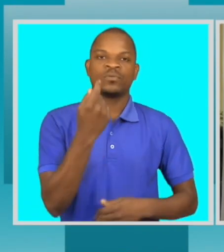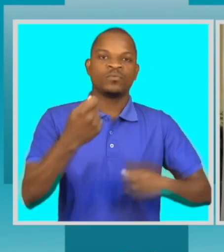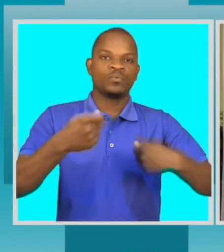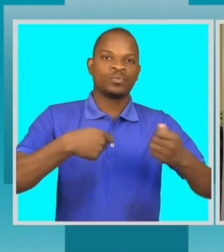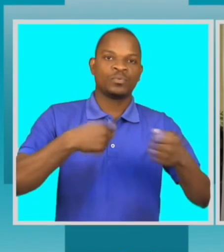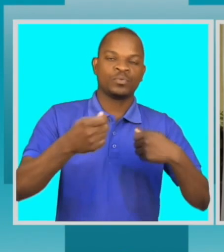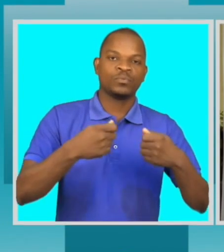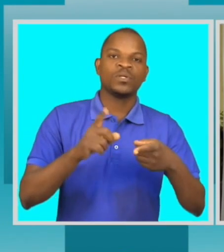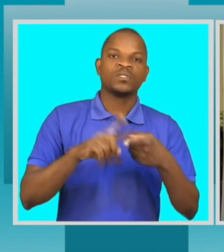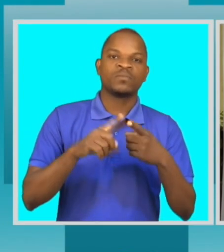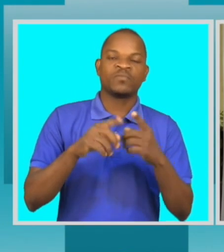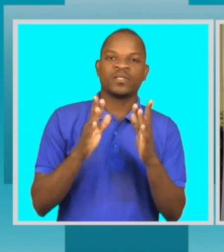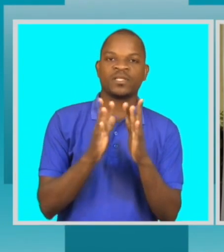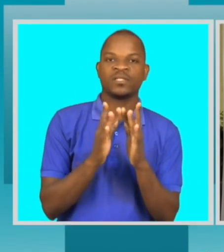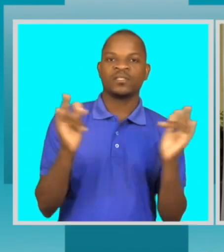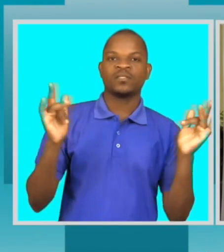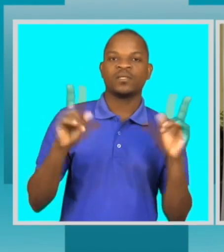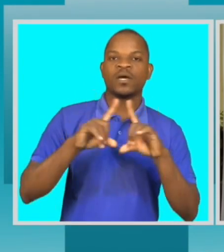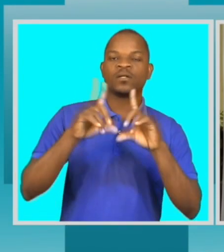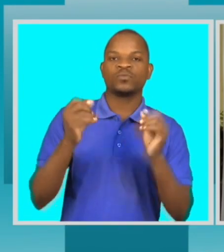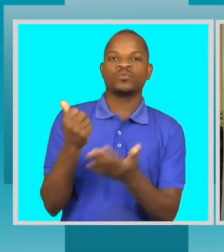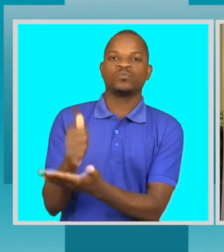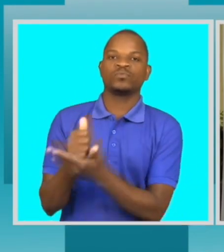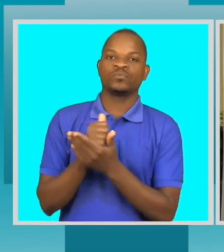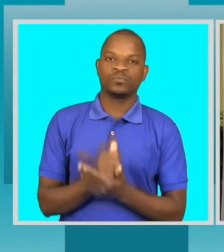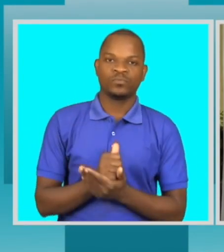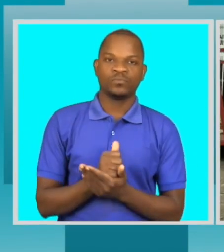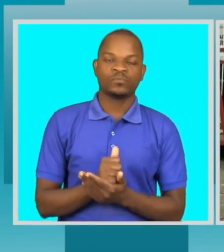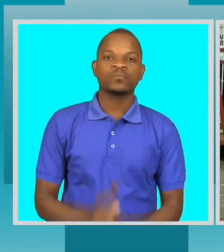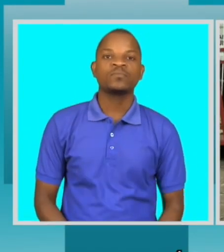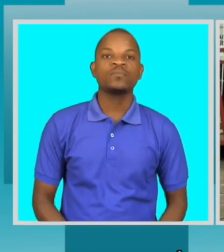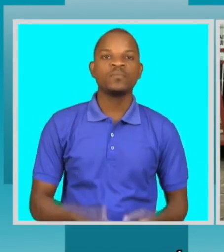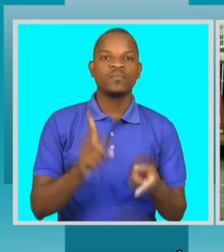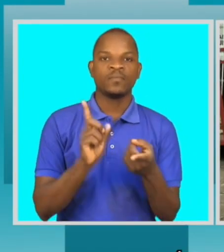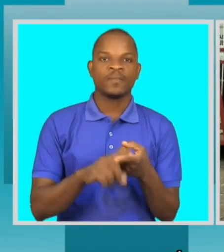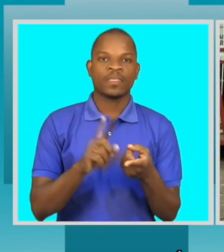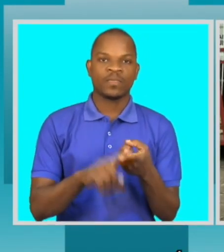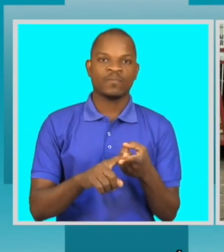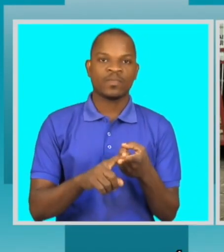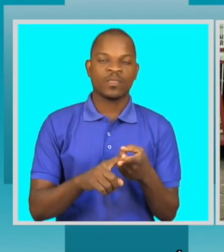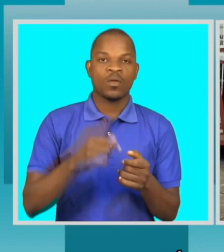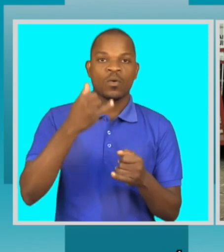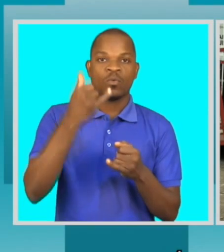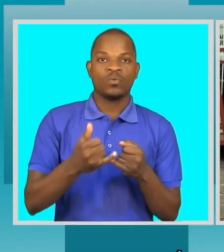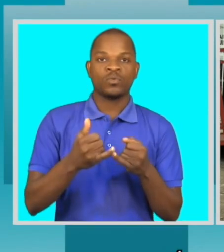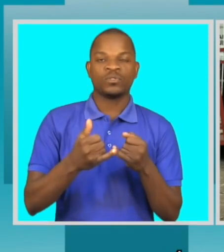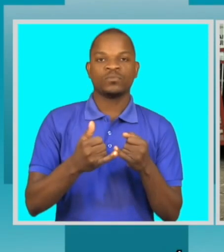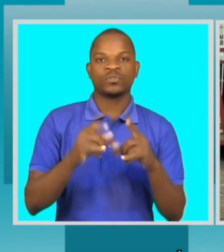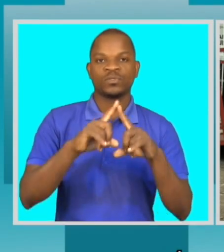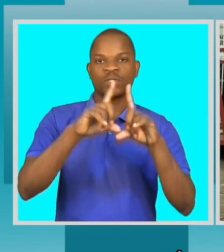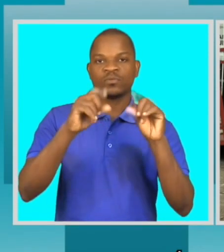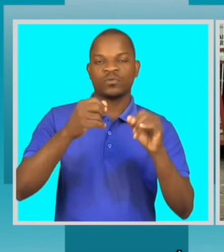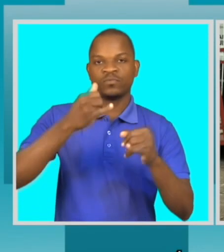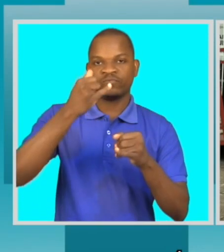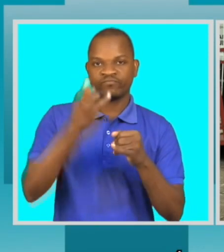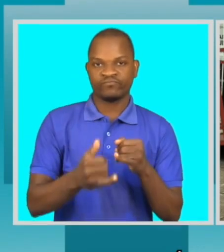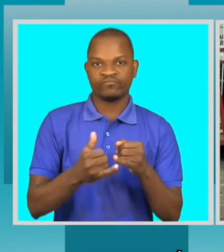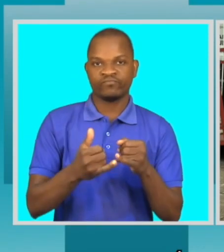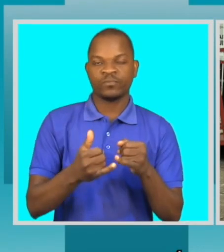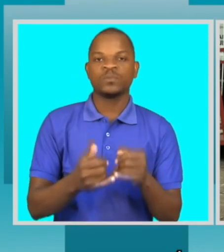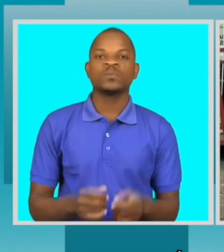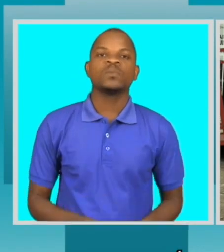autoemprego e livrar-se da situação da dependência. As últimas considerações, mesmo